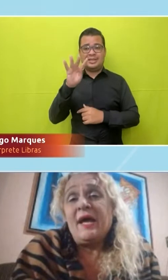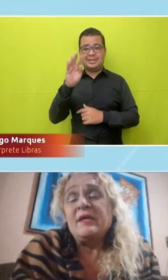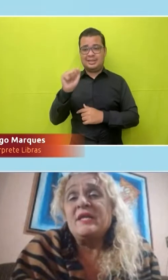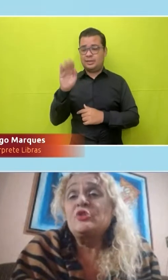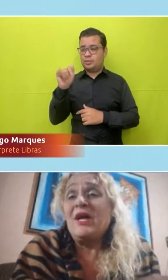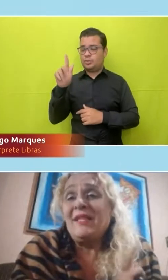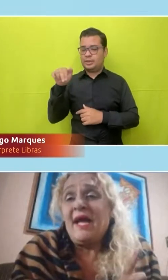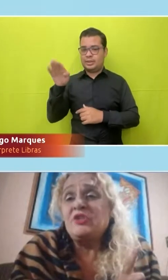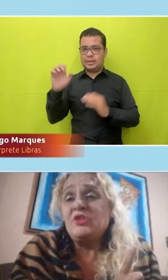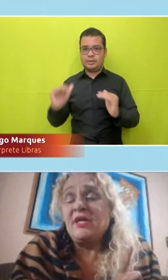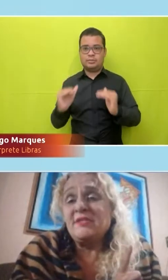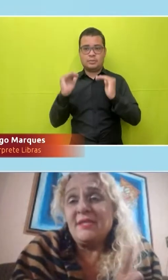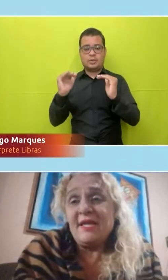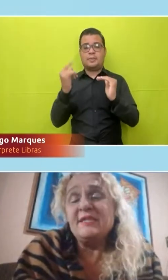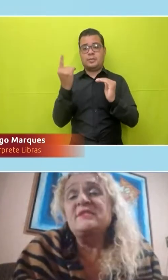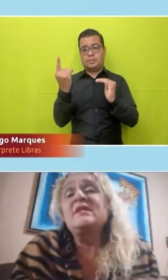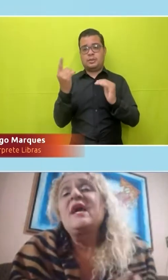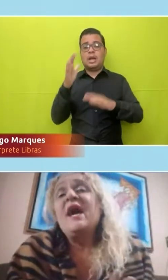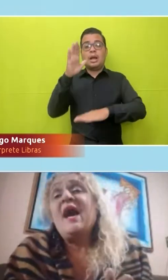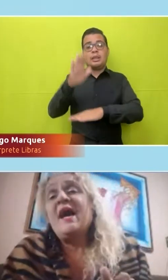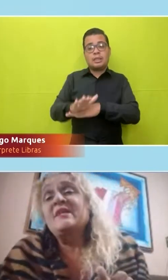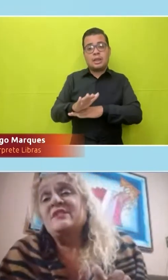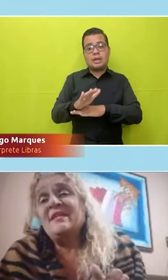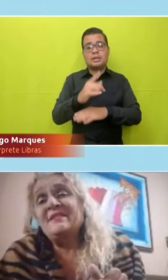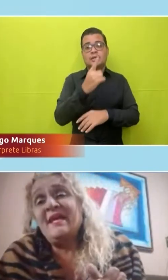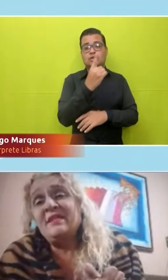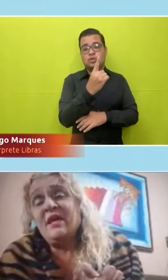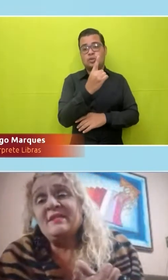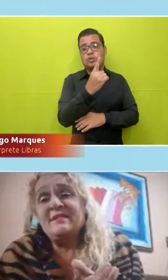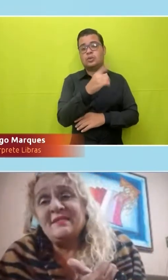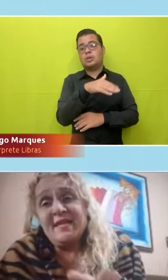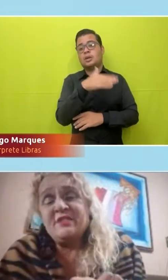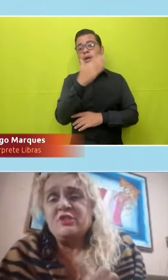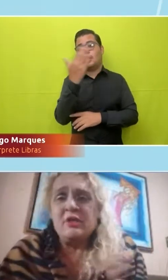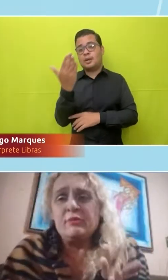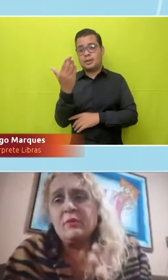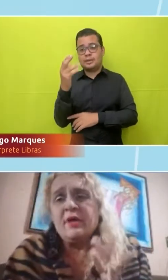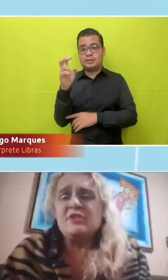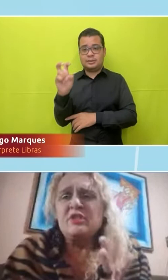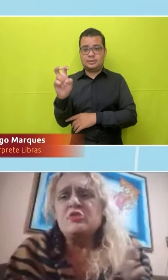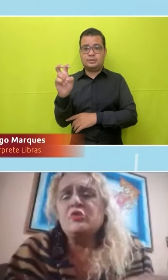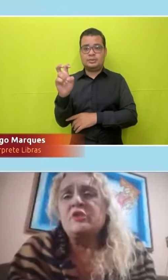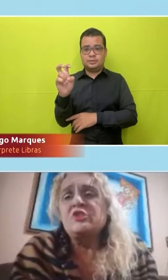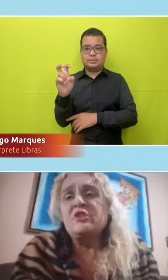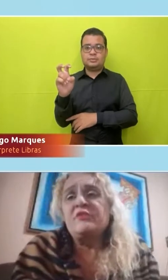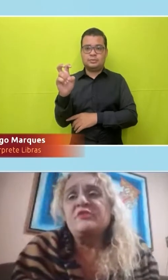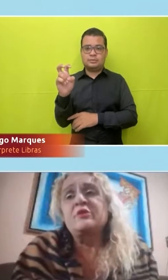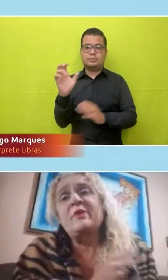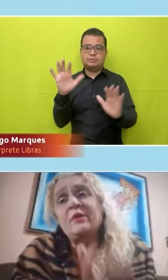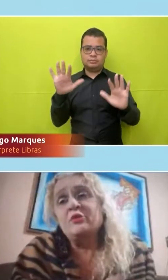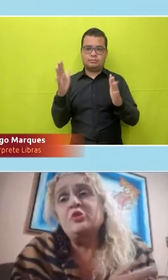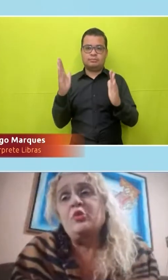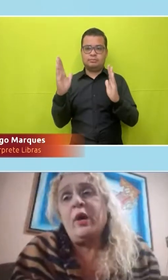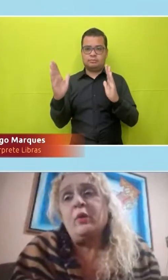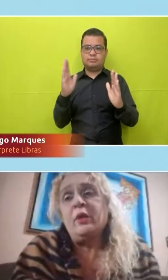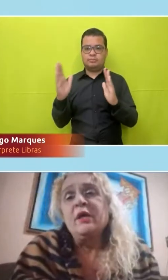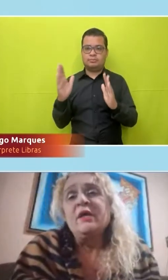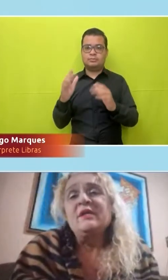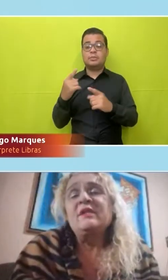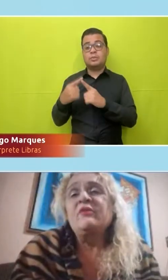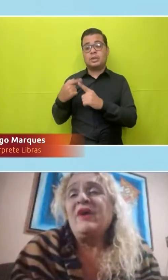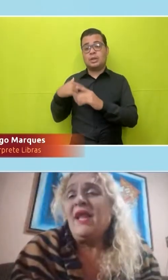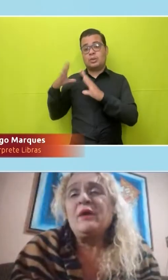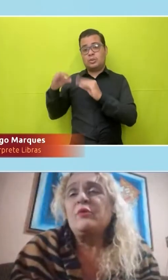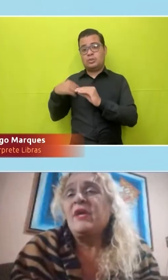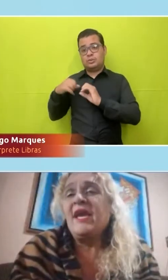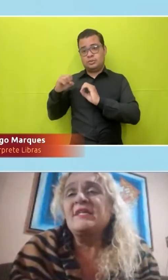andar. É só à tarde, das 13 às 17. Antes das 18, a gente está fechando, porque à noite eu dou aula. Então,